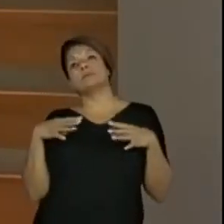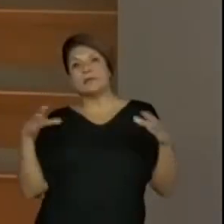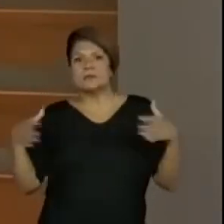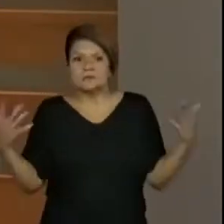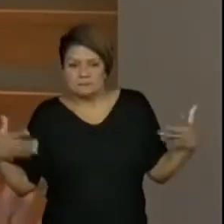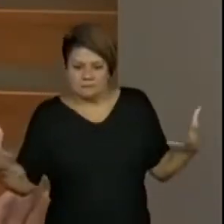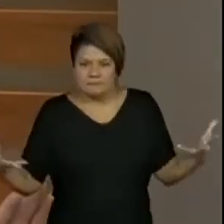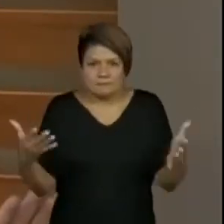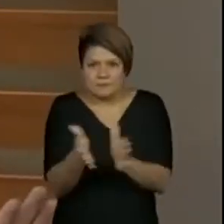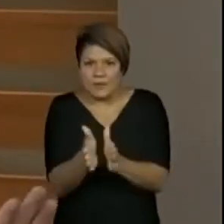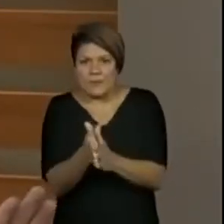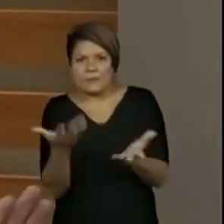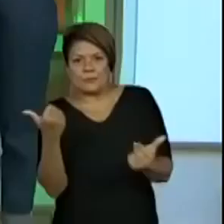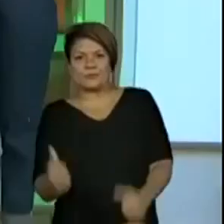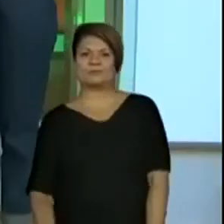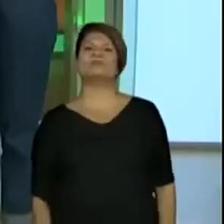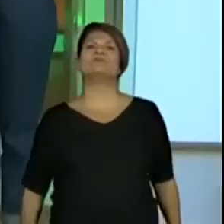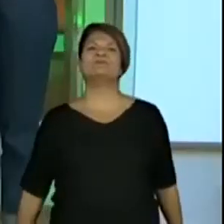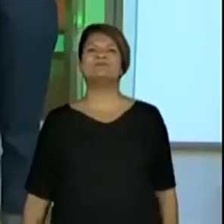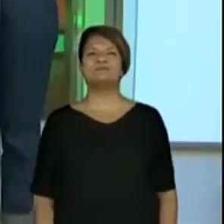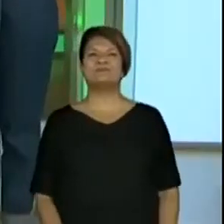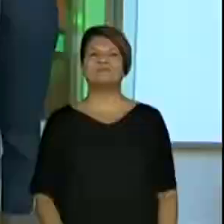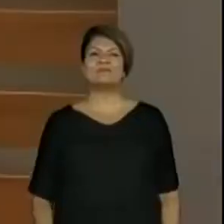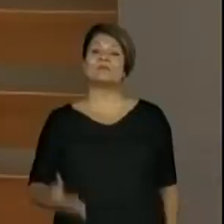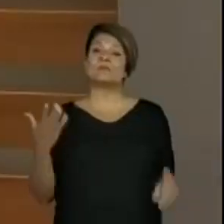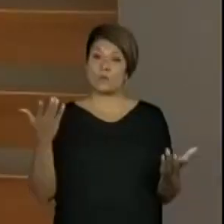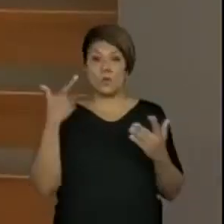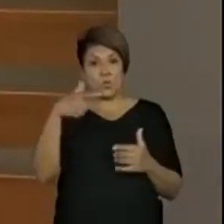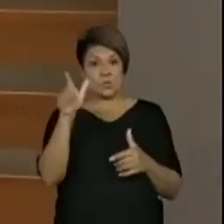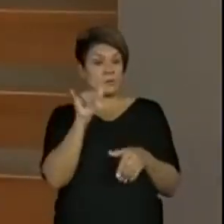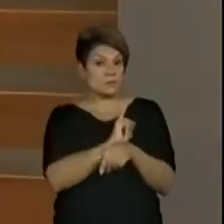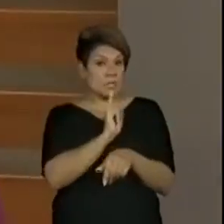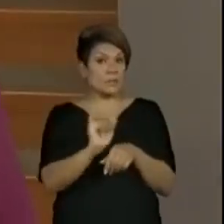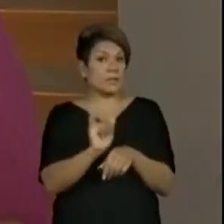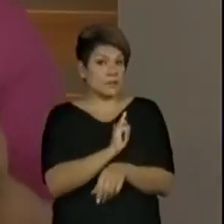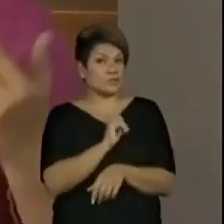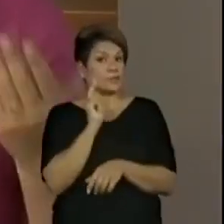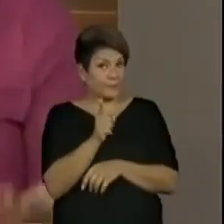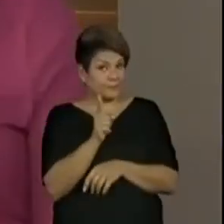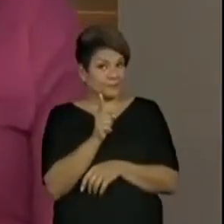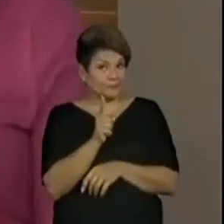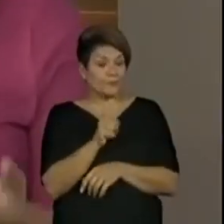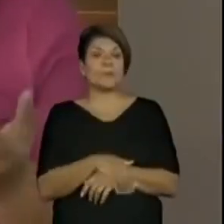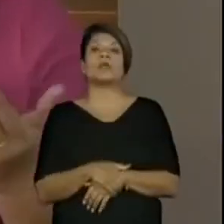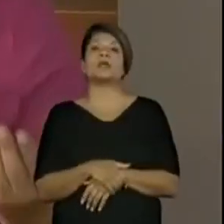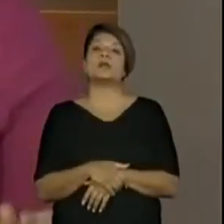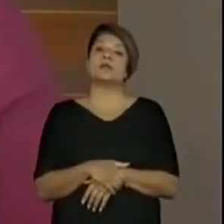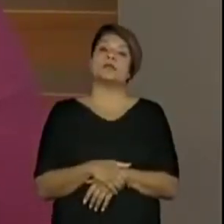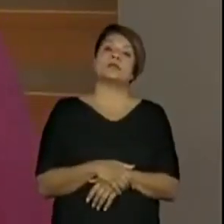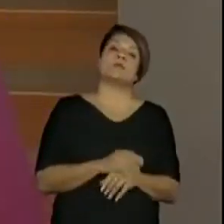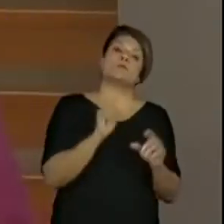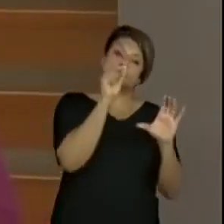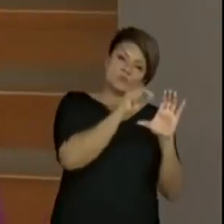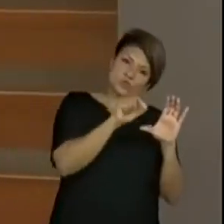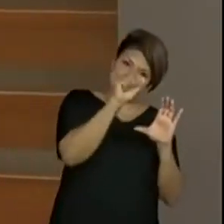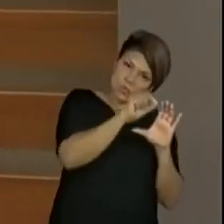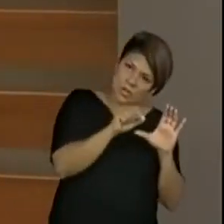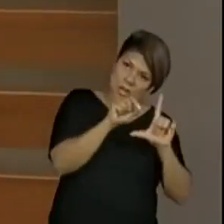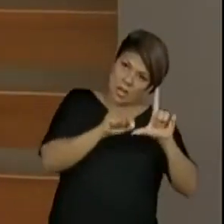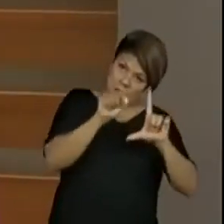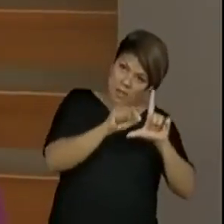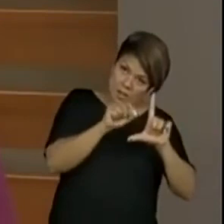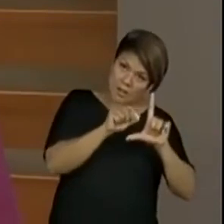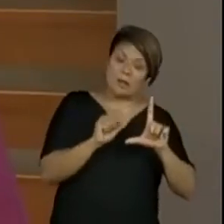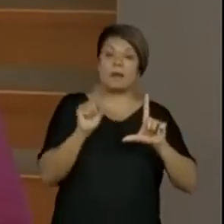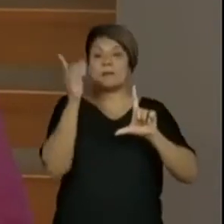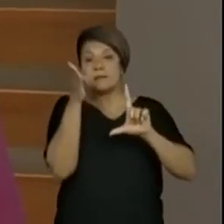conforto. Vamos avançar? Vamos avançar. Essa foi outra estratégia, né, professora? Sim. Riscar ou circular para a gente não